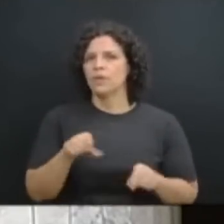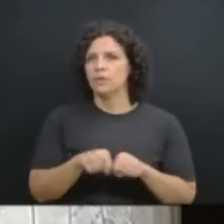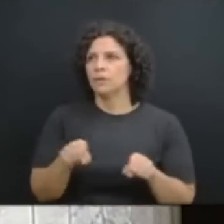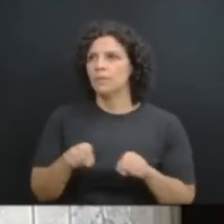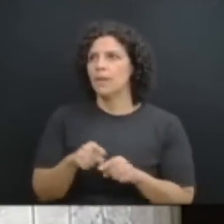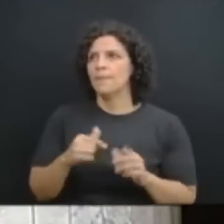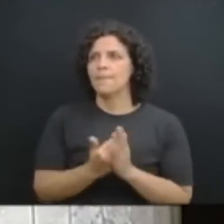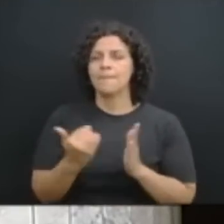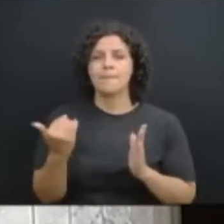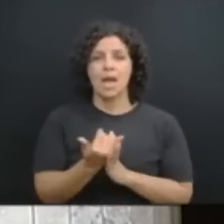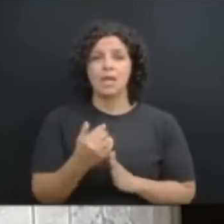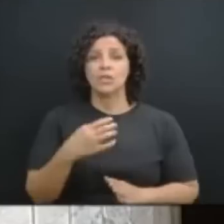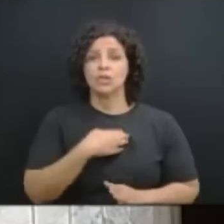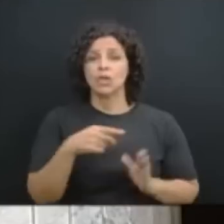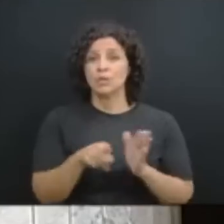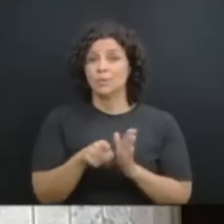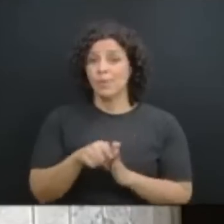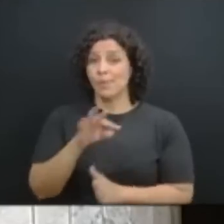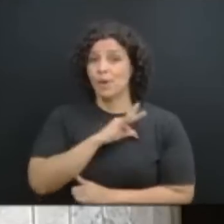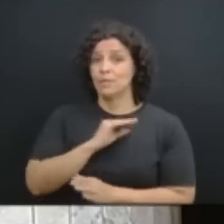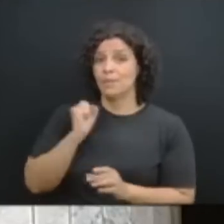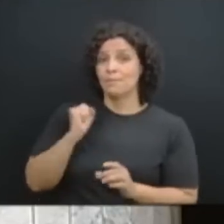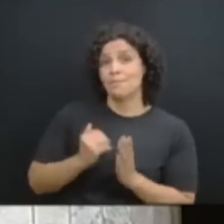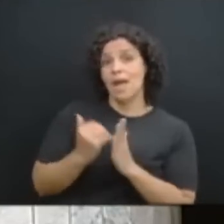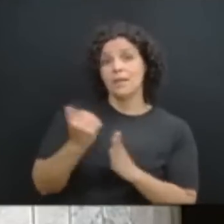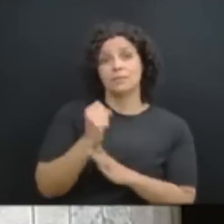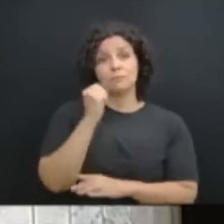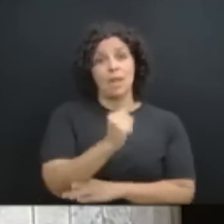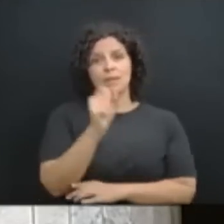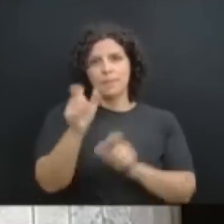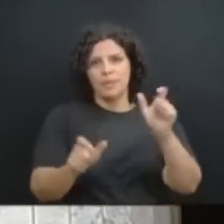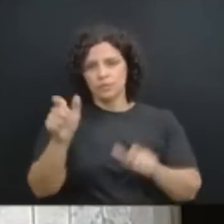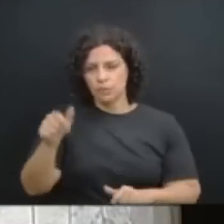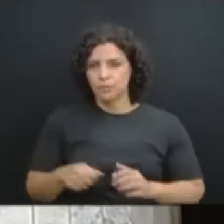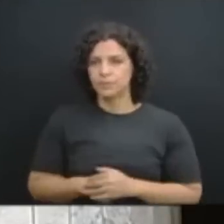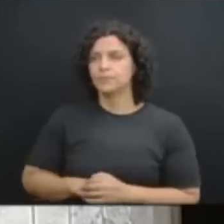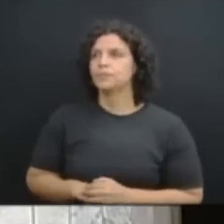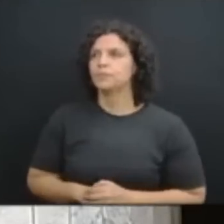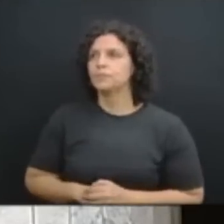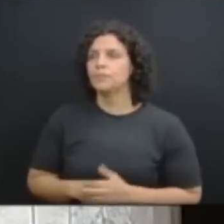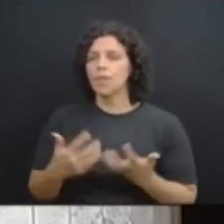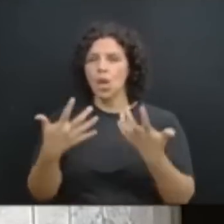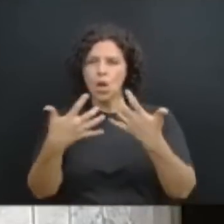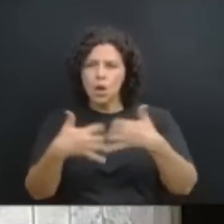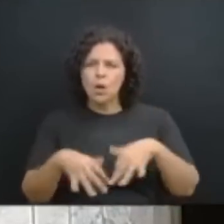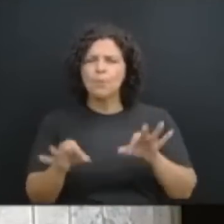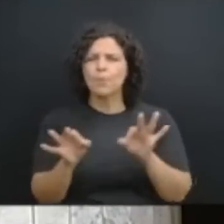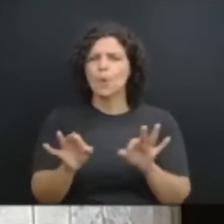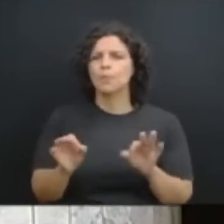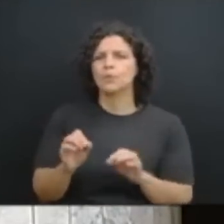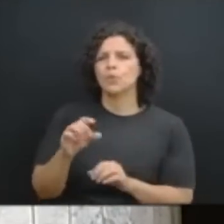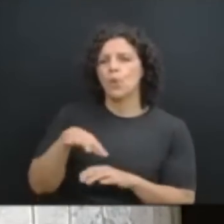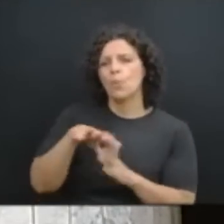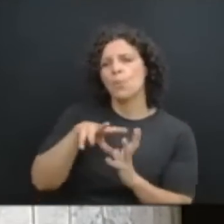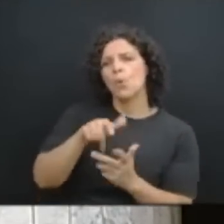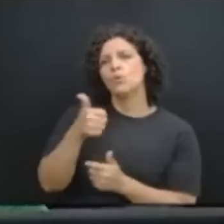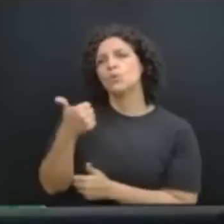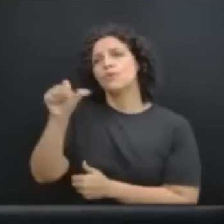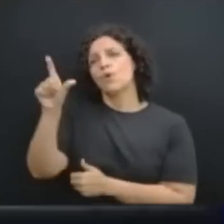super representação, mas há um número ainda maior. Os organismos internacionais que